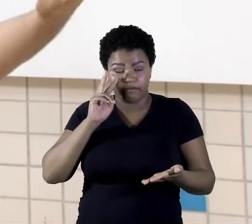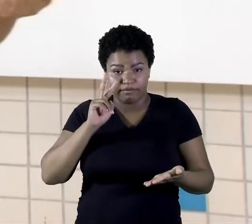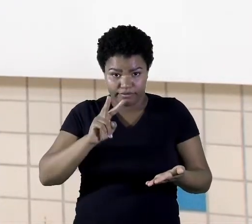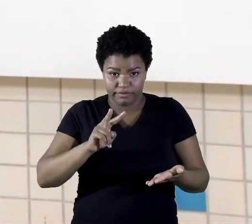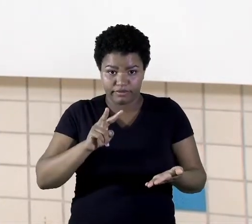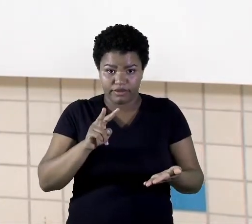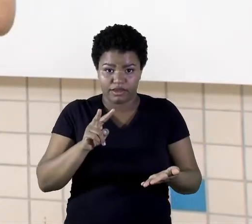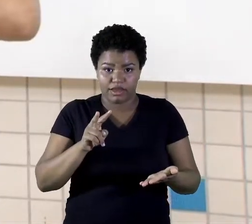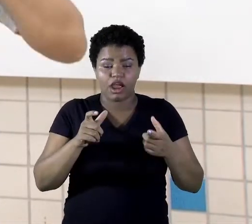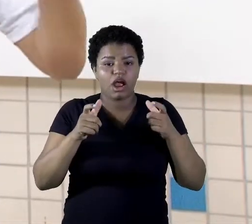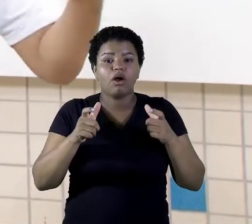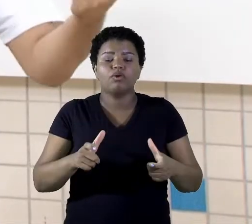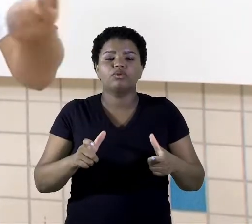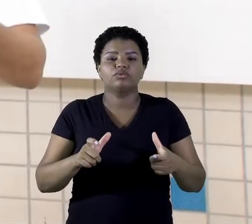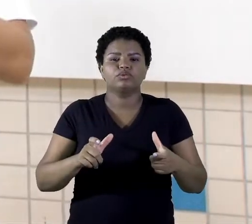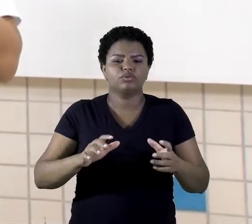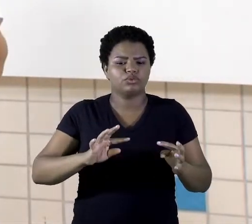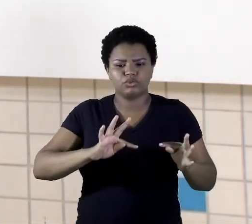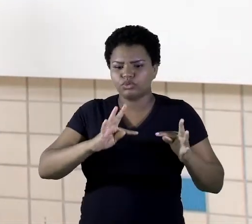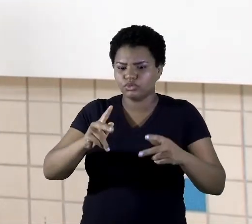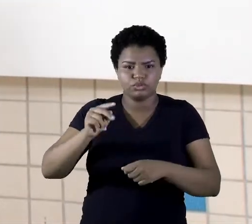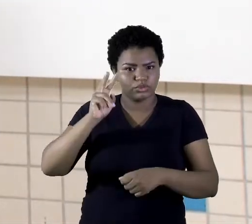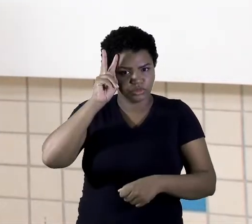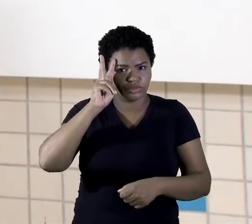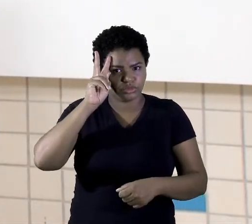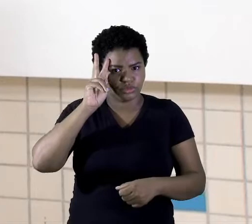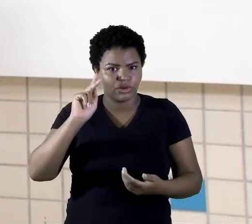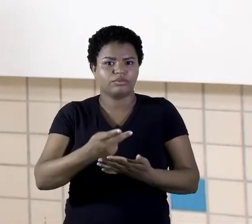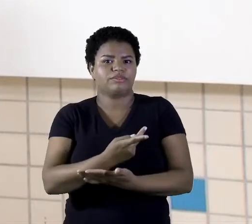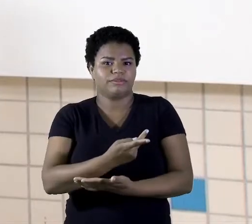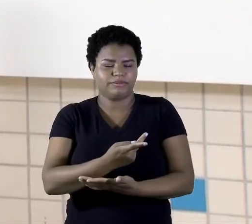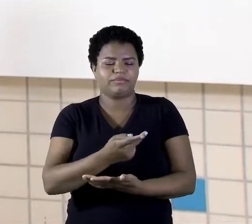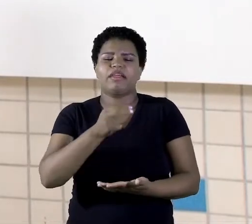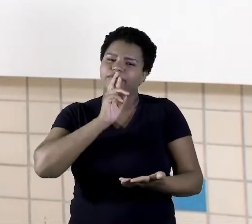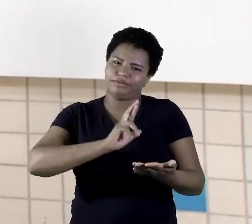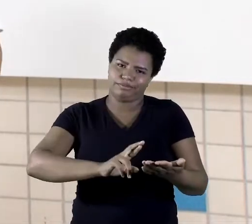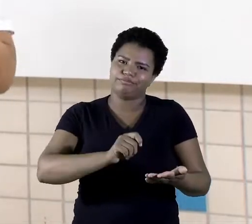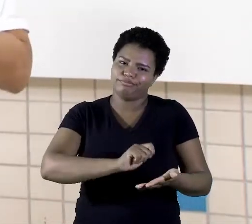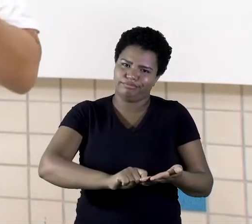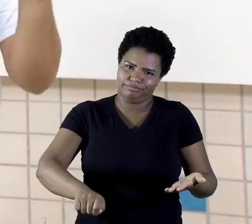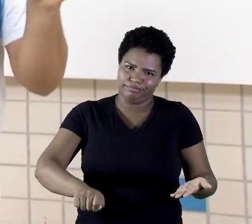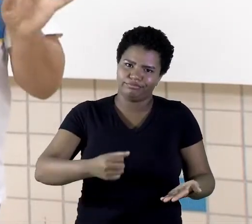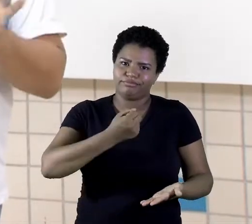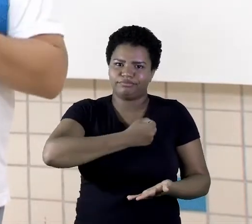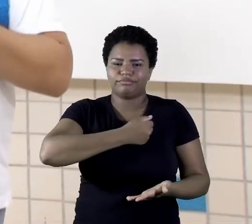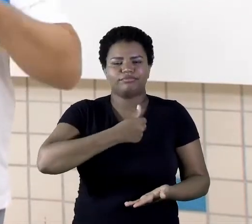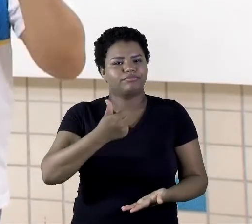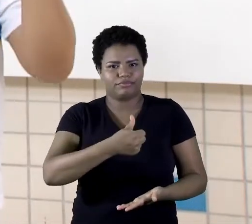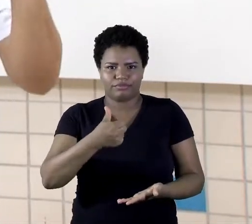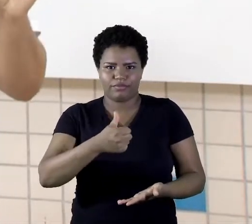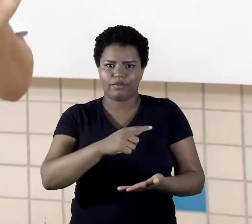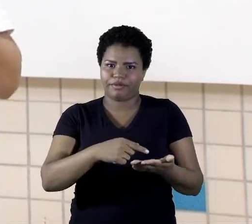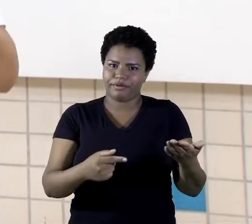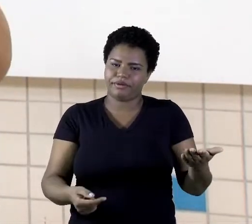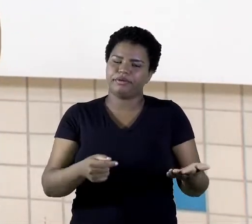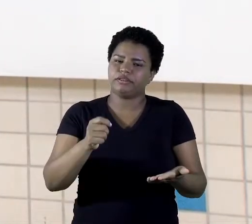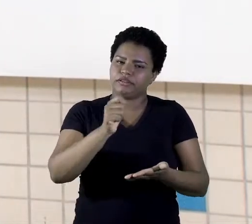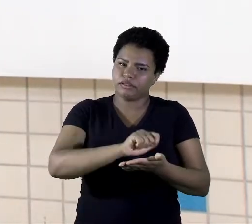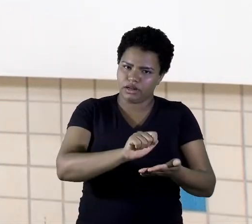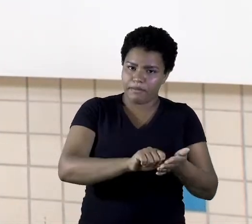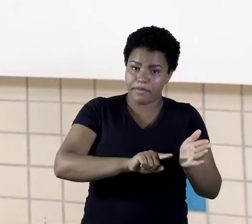texto informativo, ele explica bem detalhado onde se passa a história. Então você vai lá no texto,